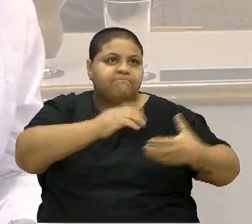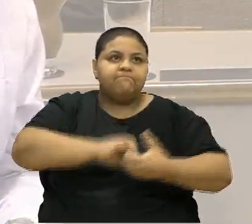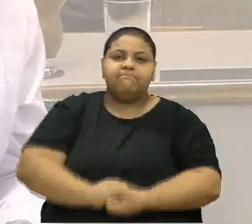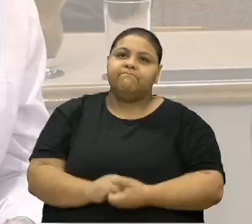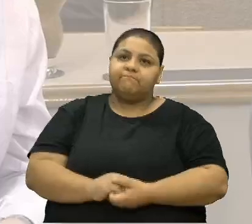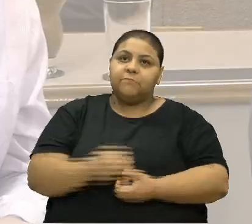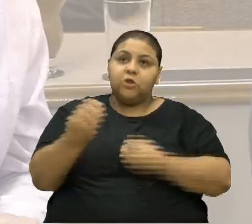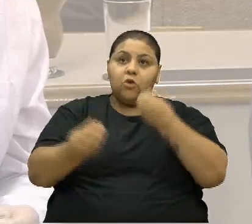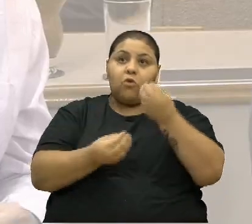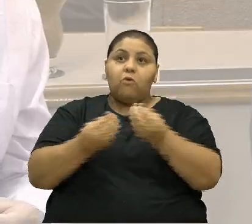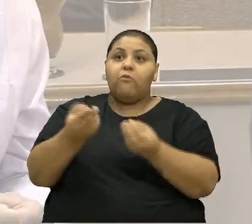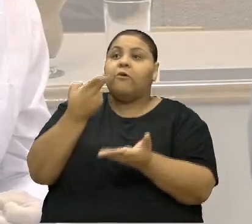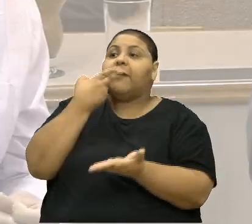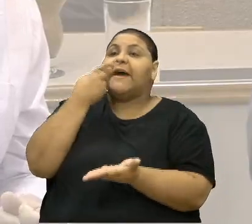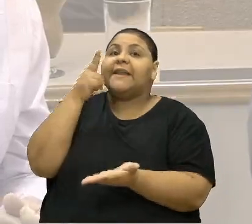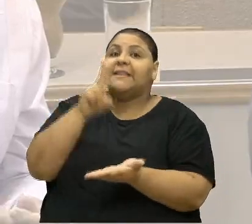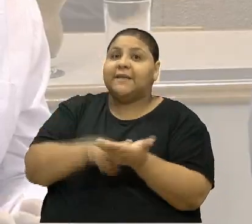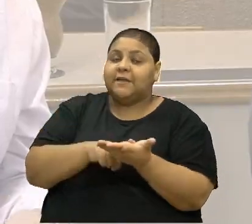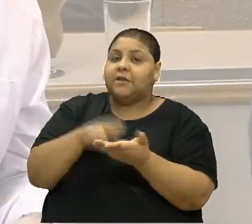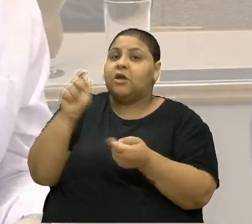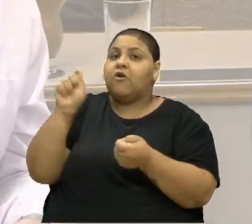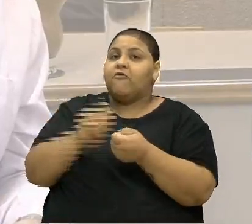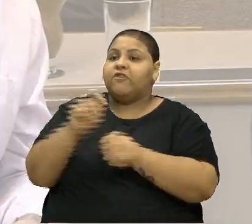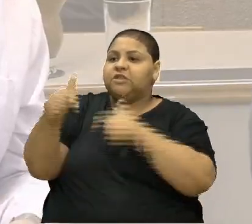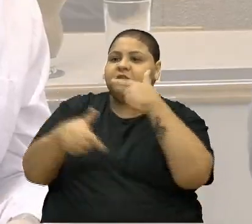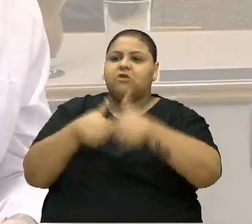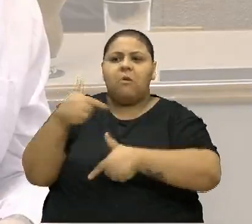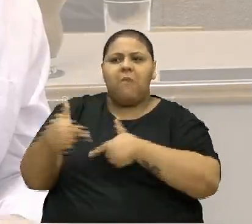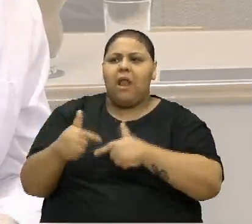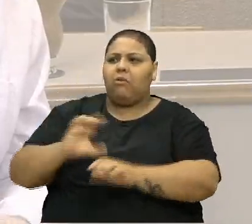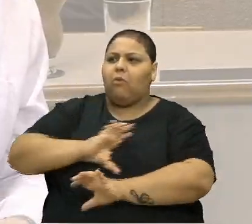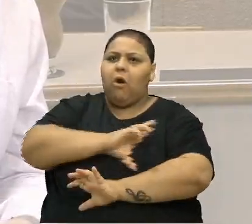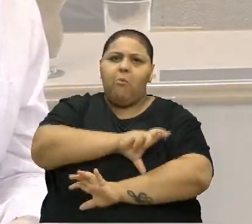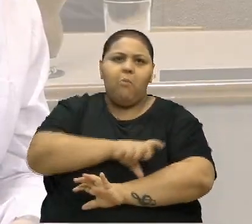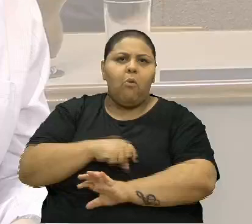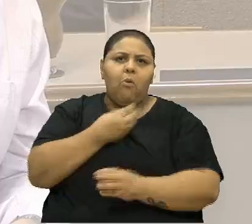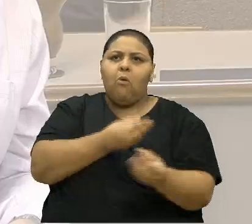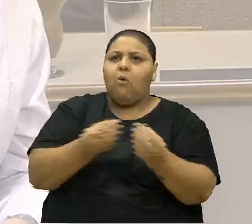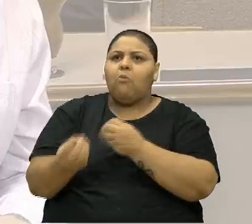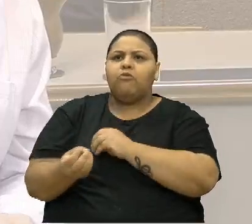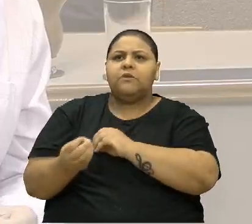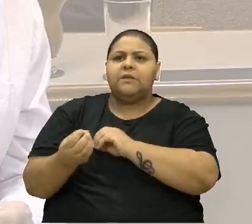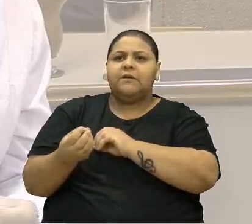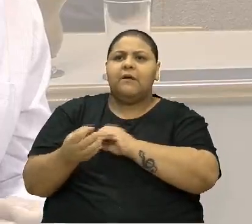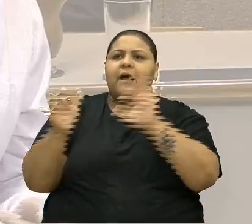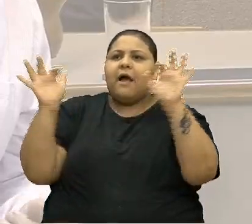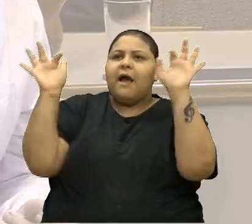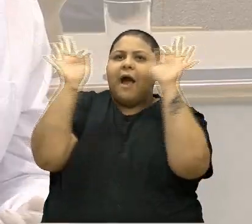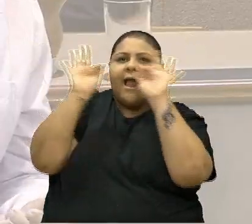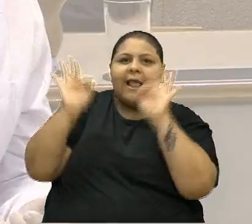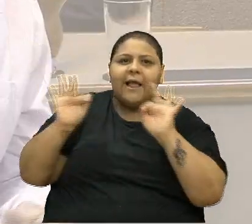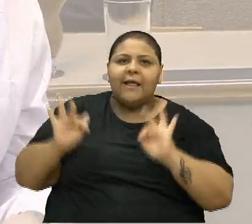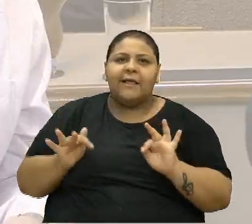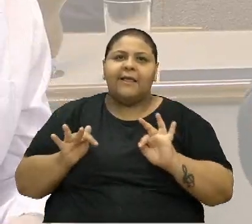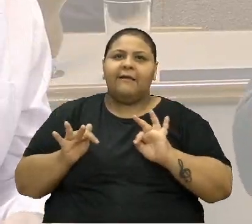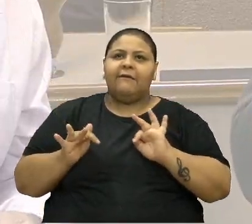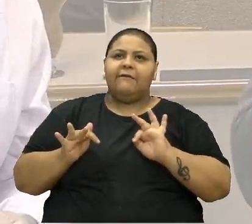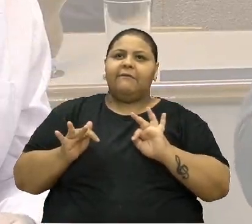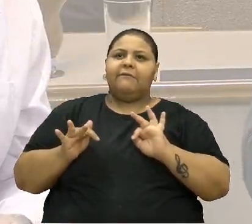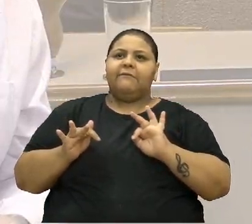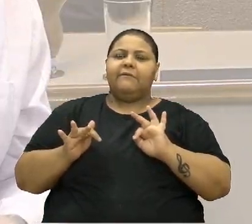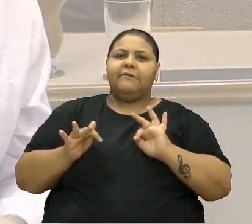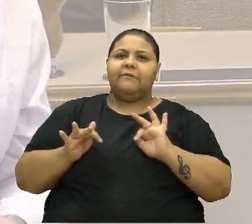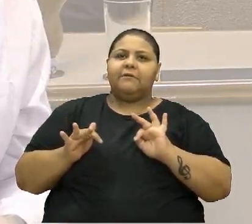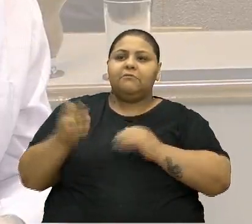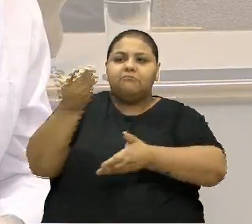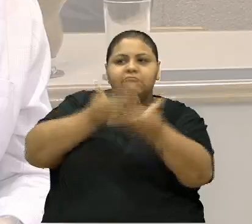como carteiro, fazia seu trabalho com muito amor, com muita simpatia, com muita cumplicidade,